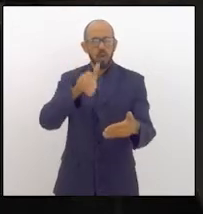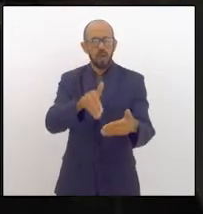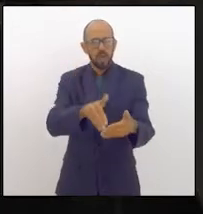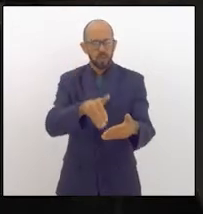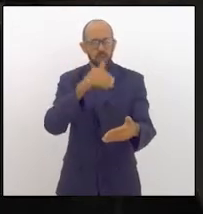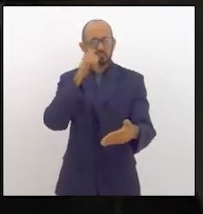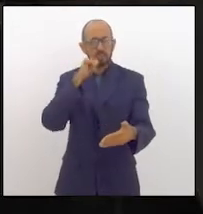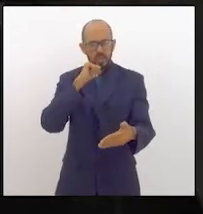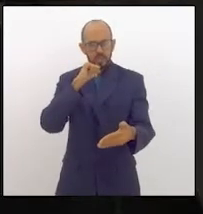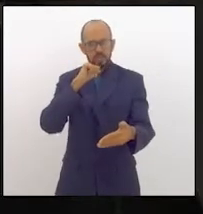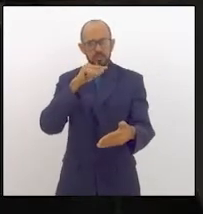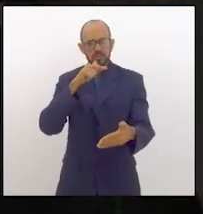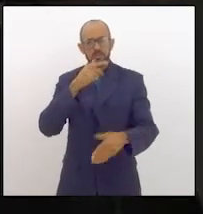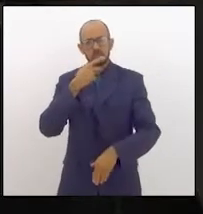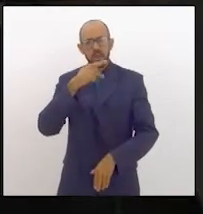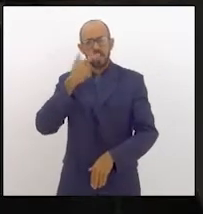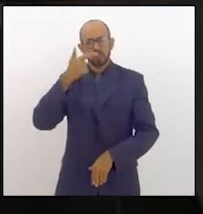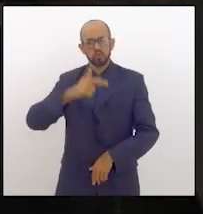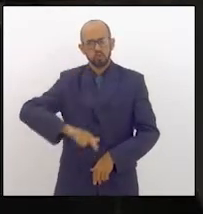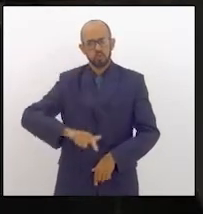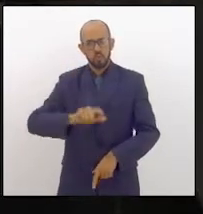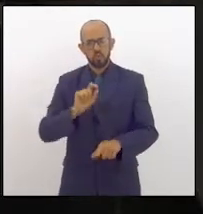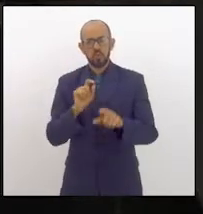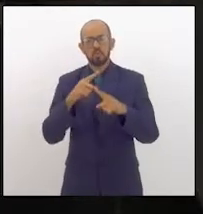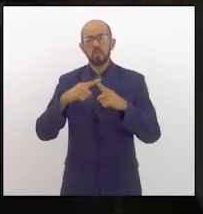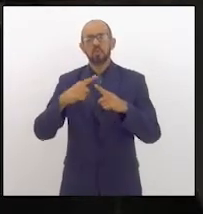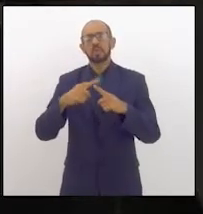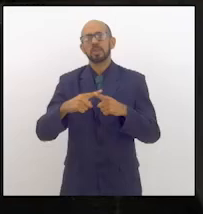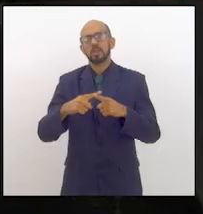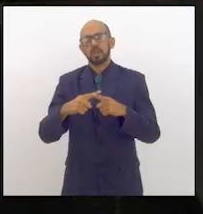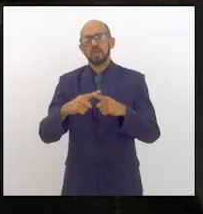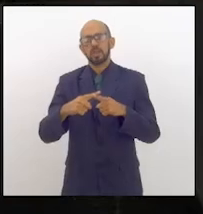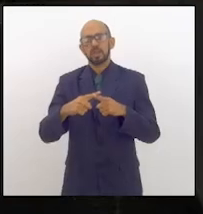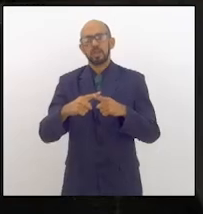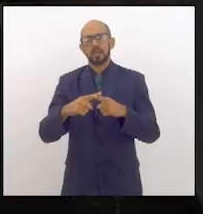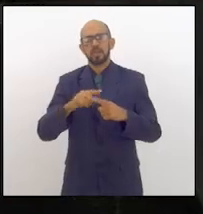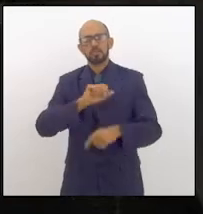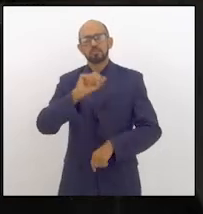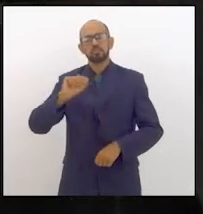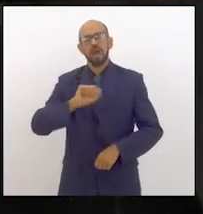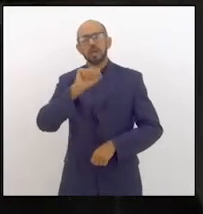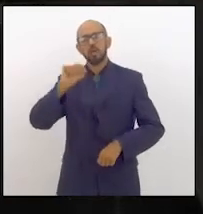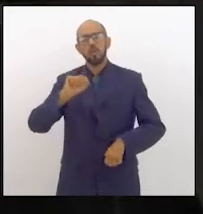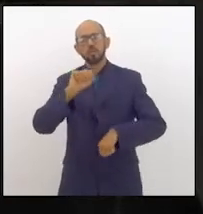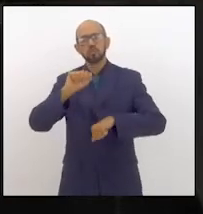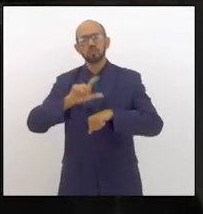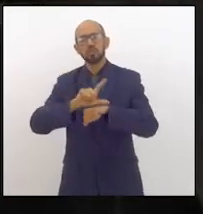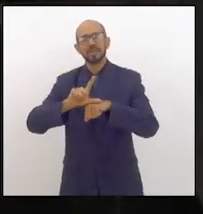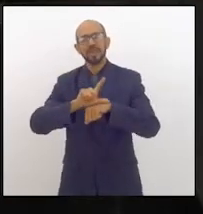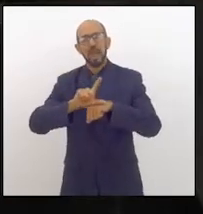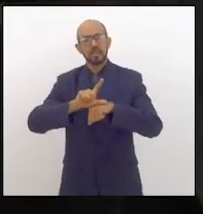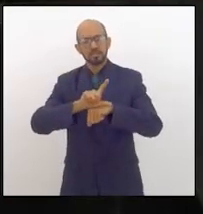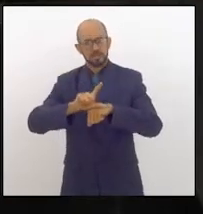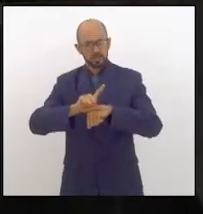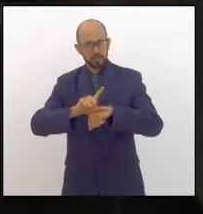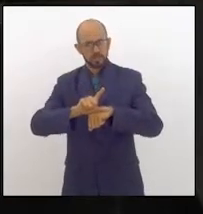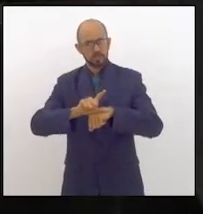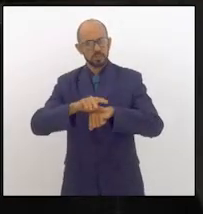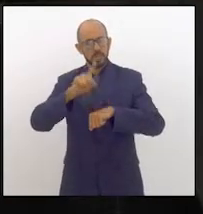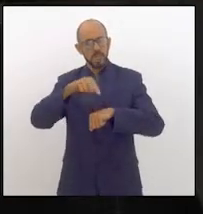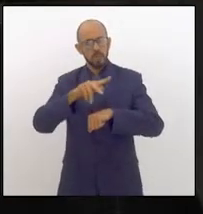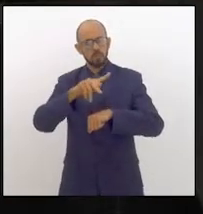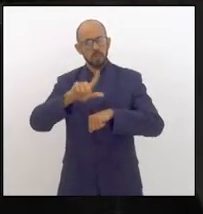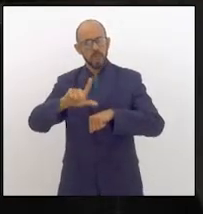mulheres vou repetir mais uma vez porque estamos no agosto lilás que é um projeto de minha autoria